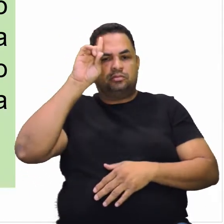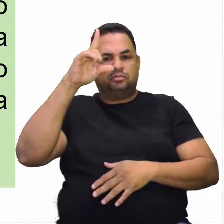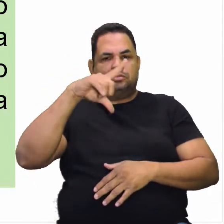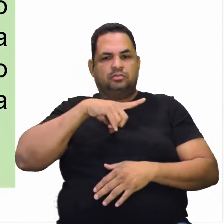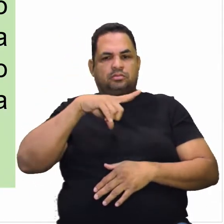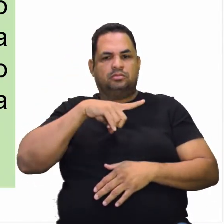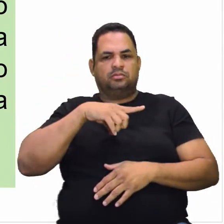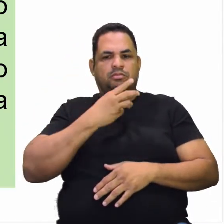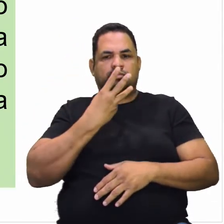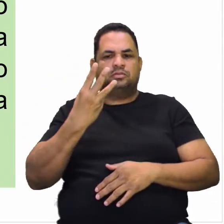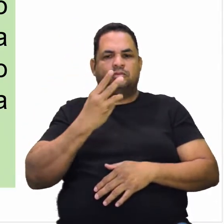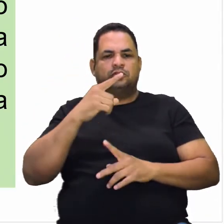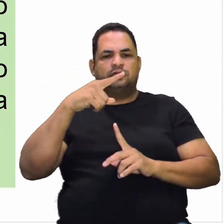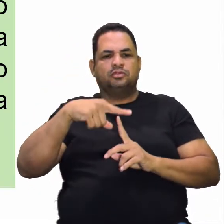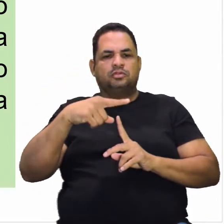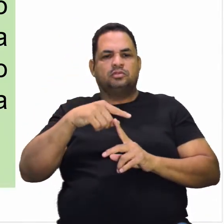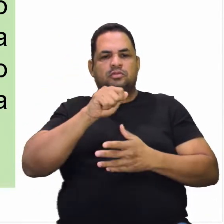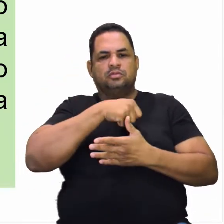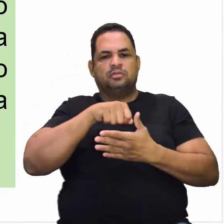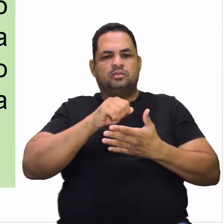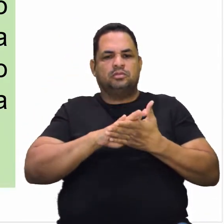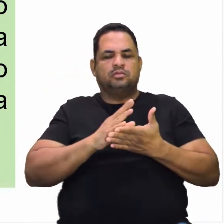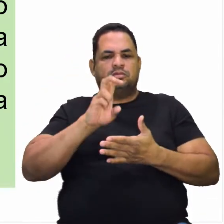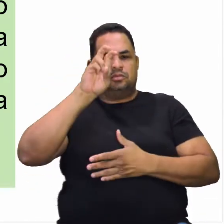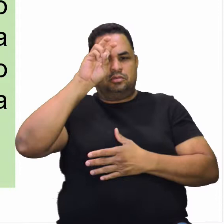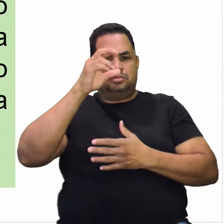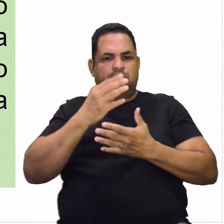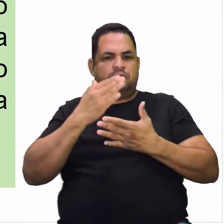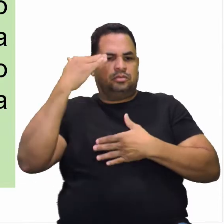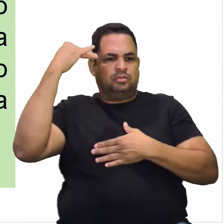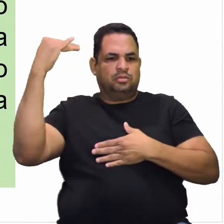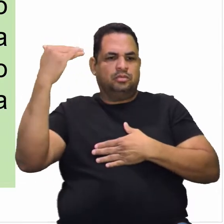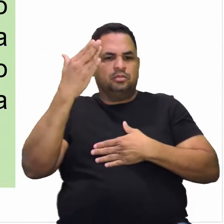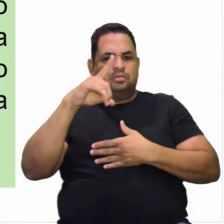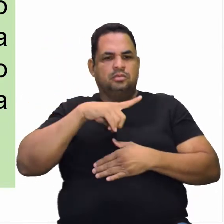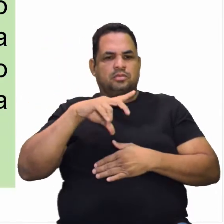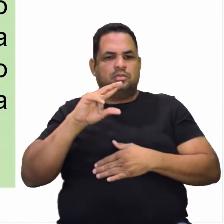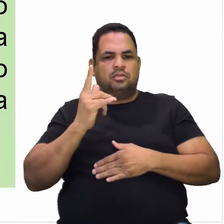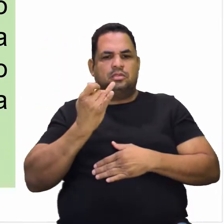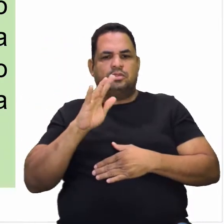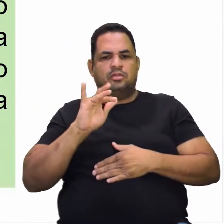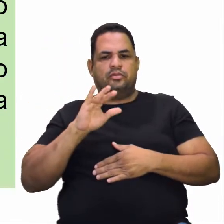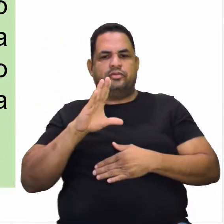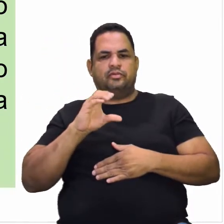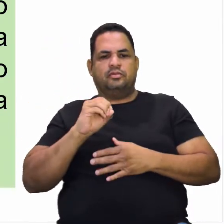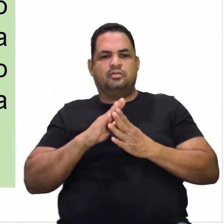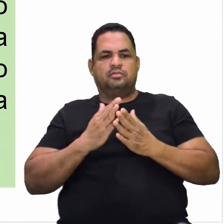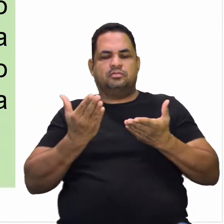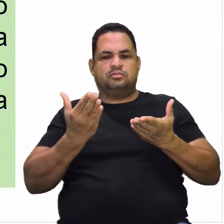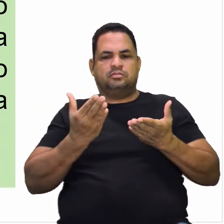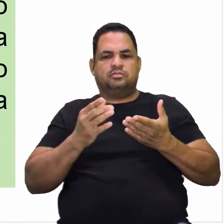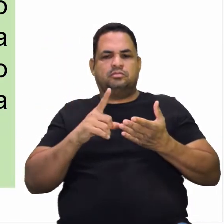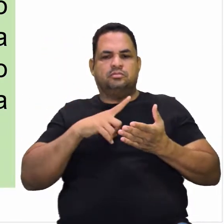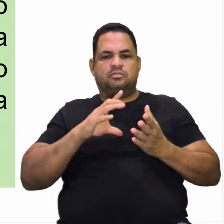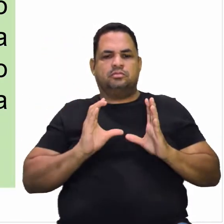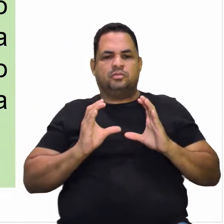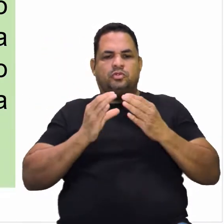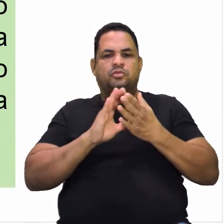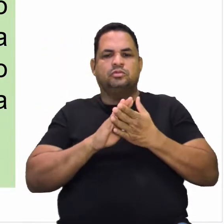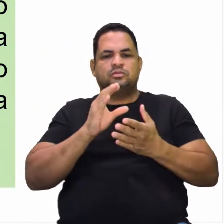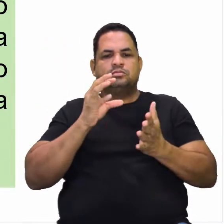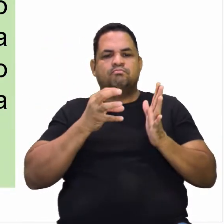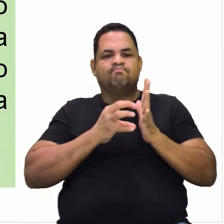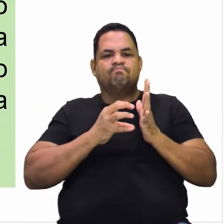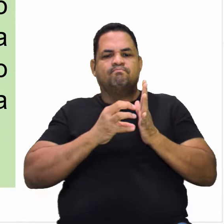tipos de escritas do Egito Antigo. A mais famosa, é claro, nós temos o hieróglifo. Mas nós temos um conjunto de símbolos que